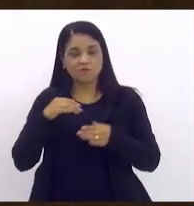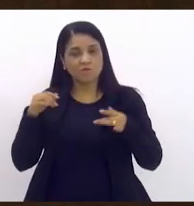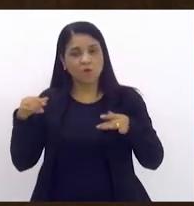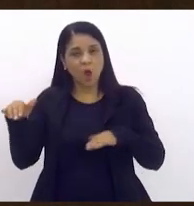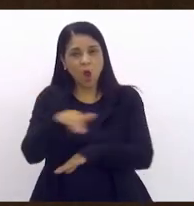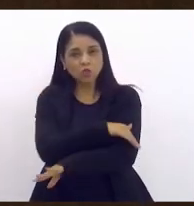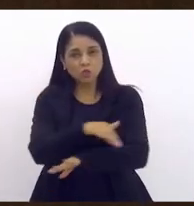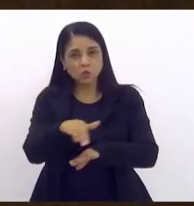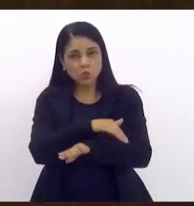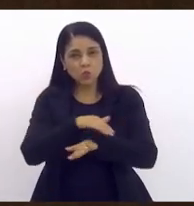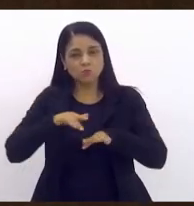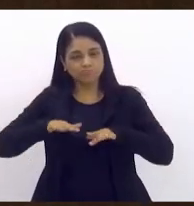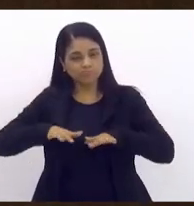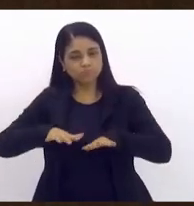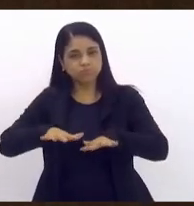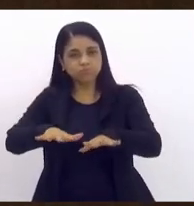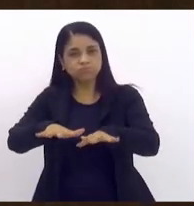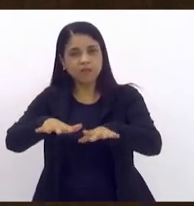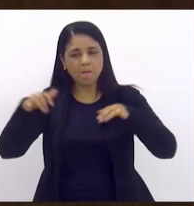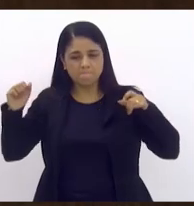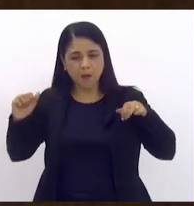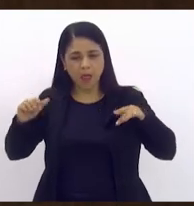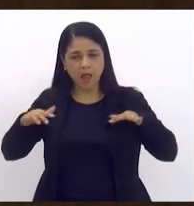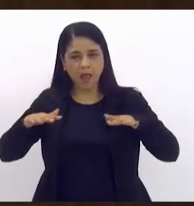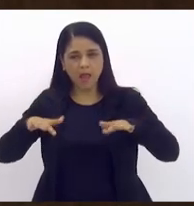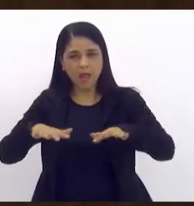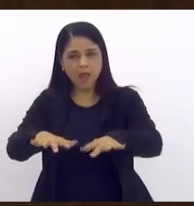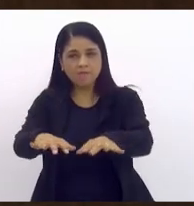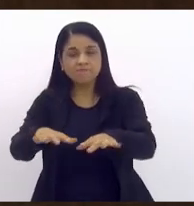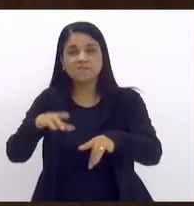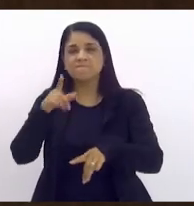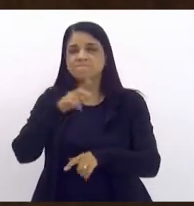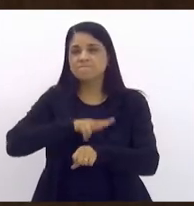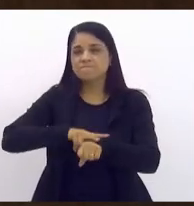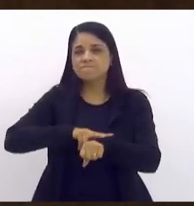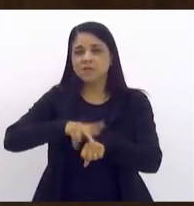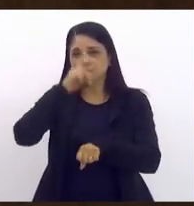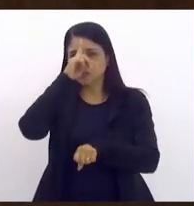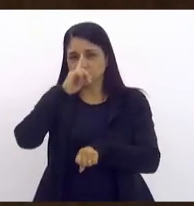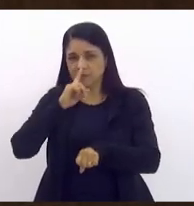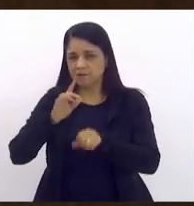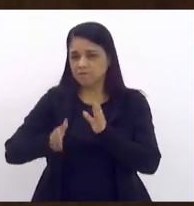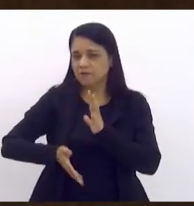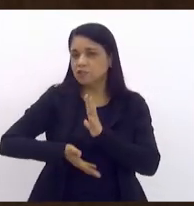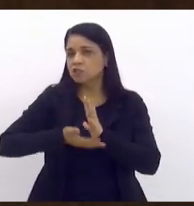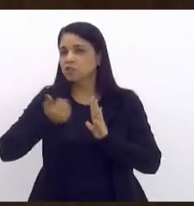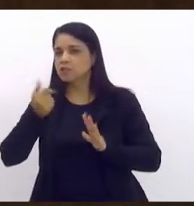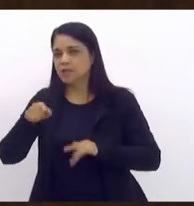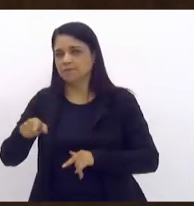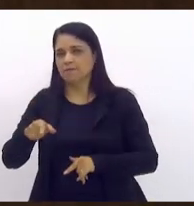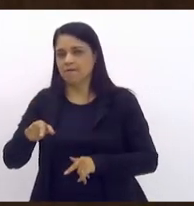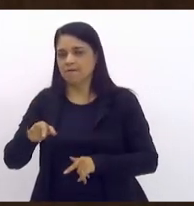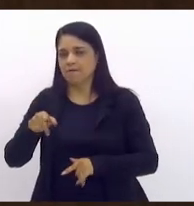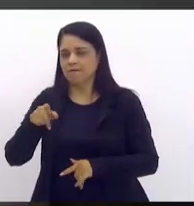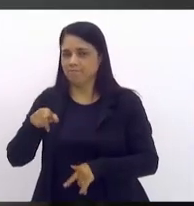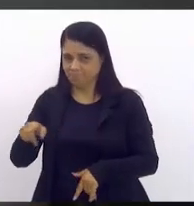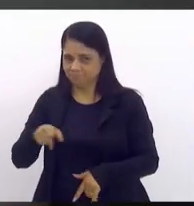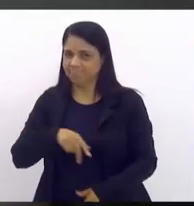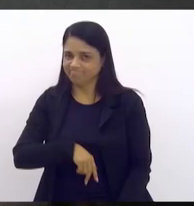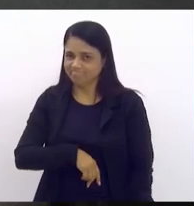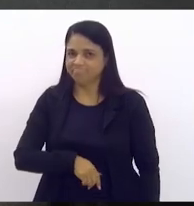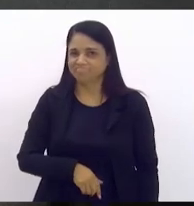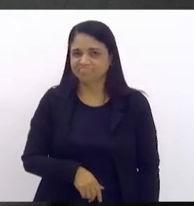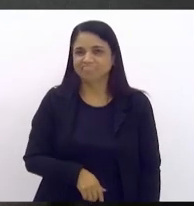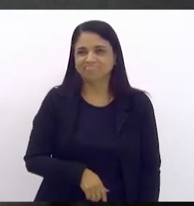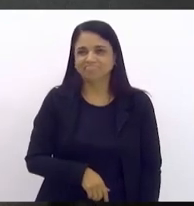Vai ser um mar de verde e amarelo e o nervosinho da Odebrecht vai ser arrancado daquela cadeira. Muito obrigado, presidente.